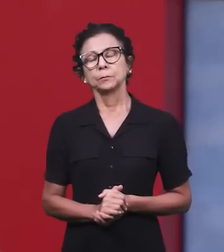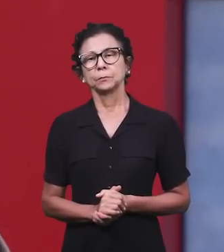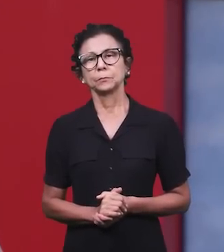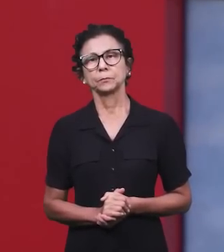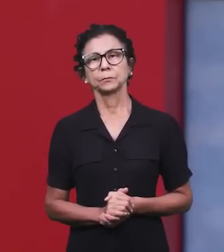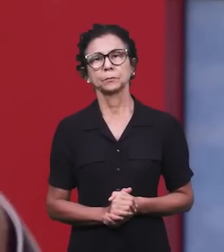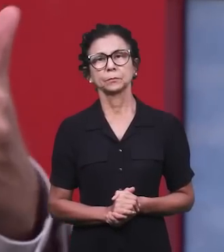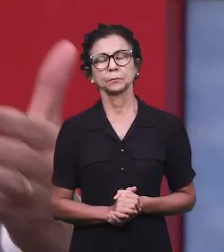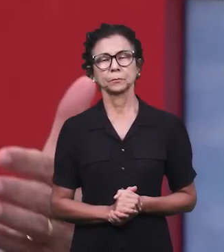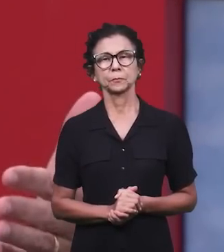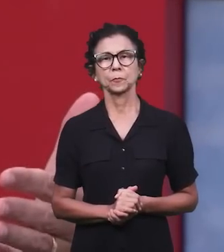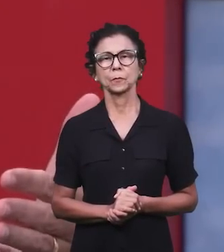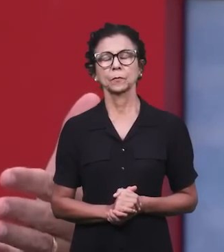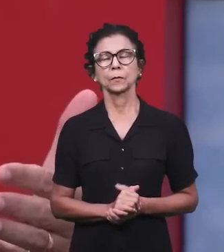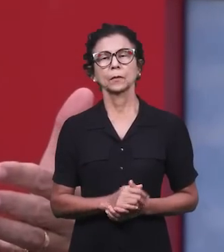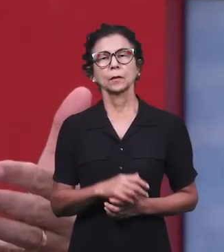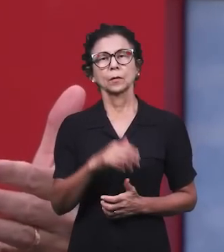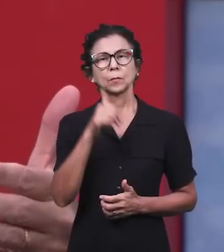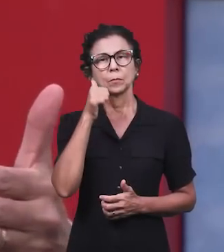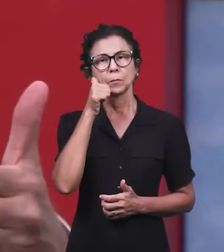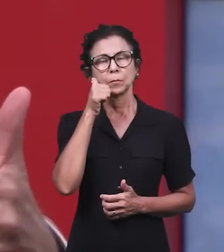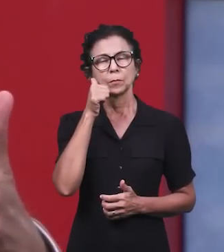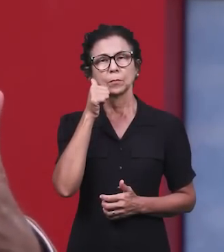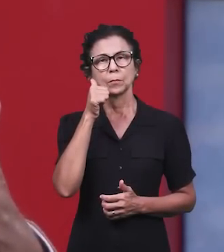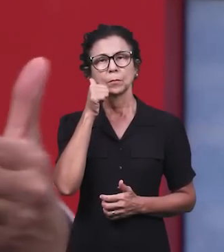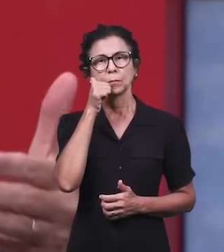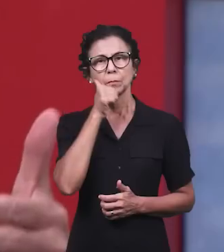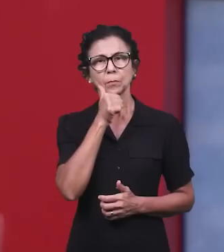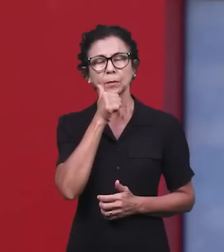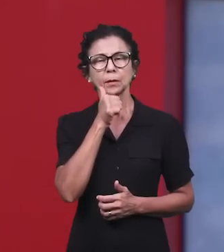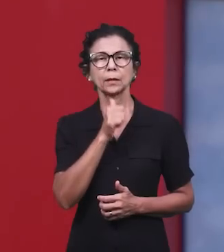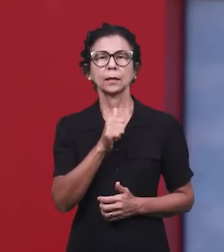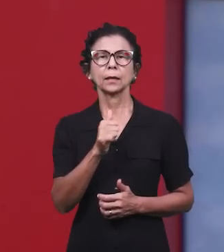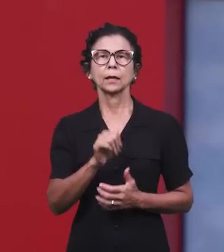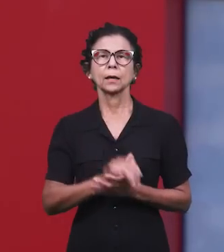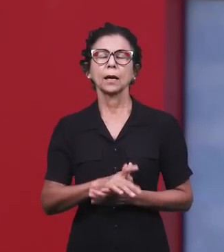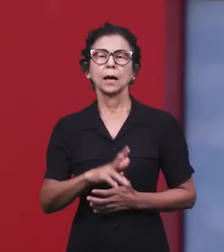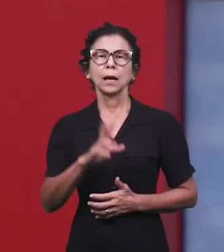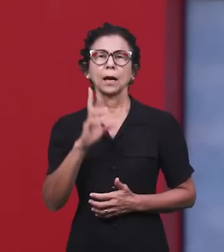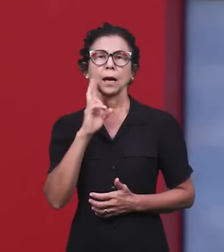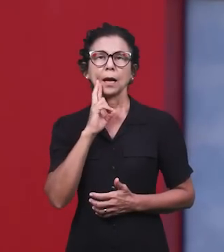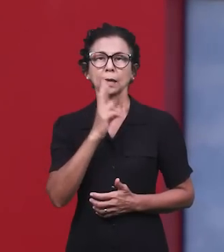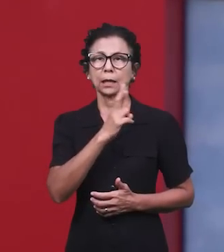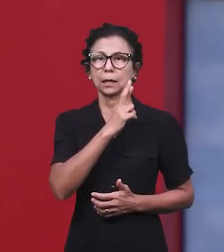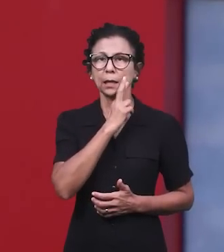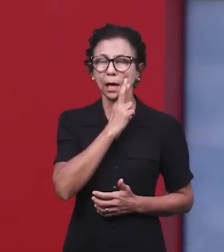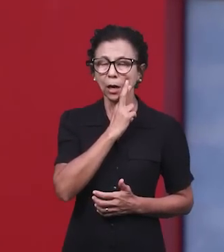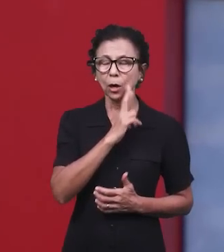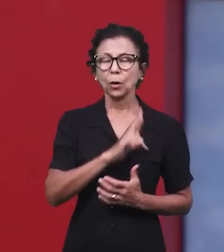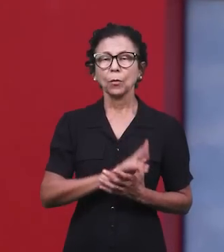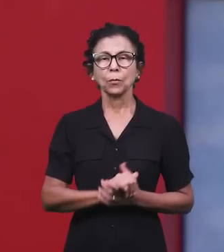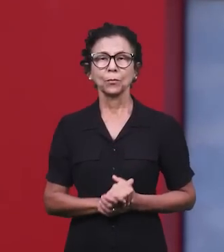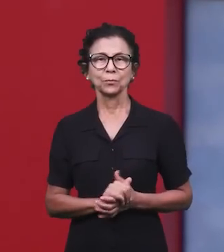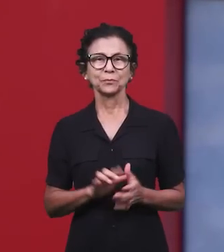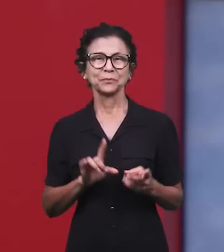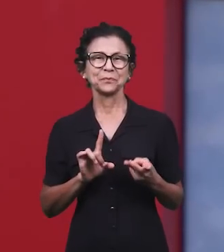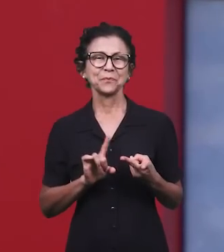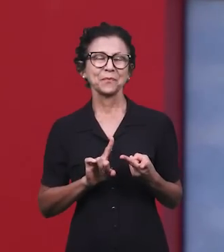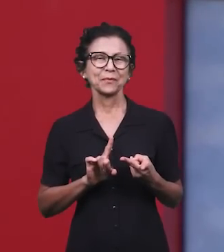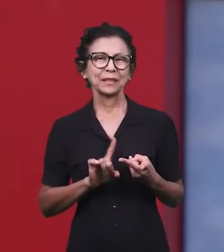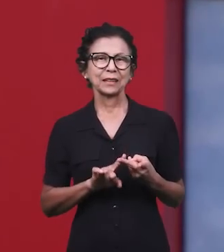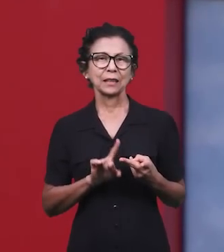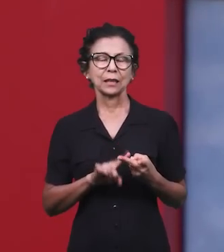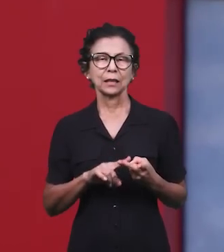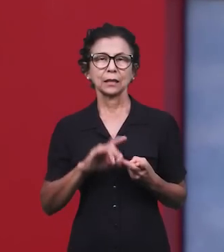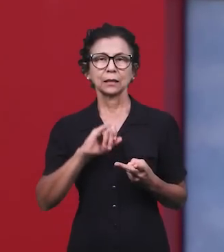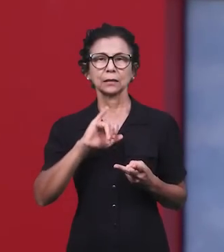então o ritmo deles era muito rápido para as criancinhas e para os cordeirinhos também, para o rebanho. O rebanho